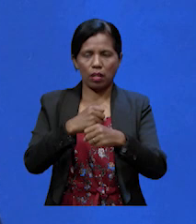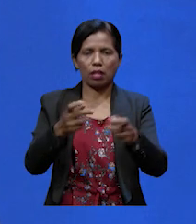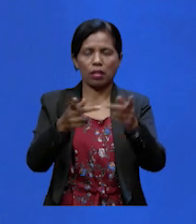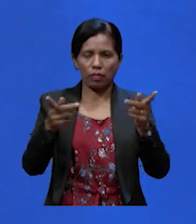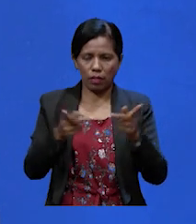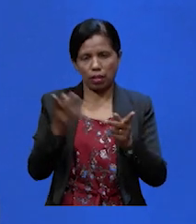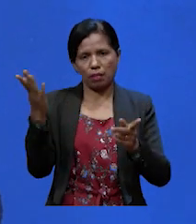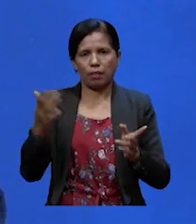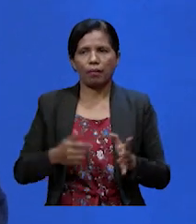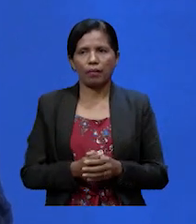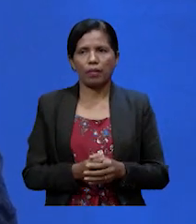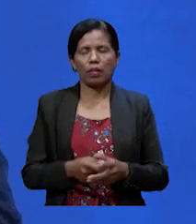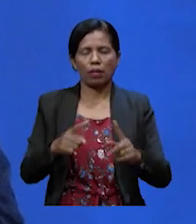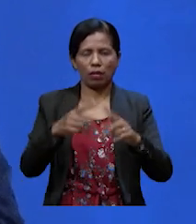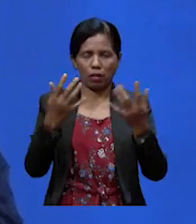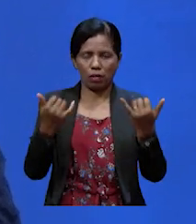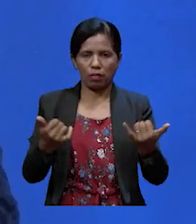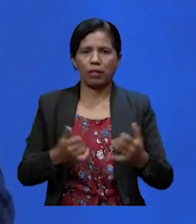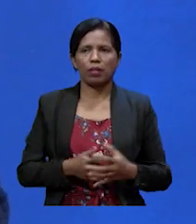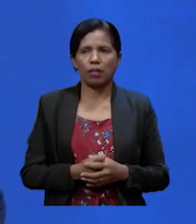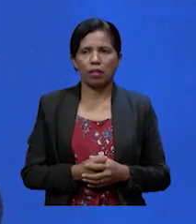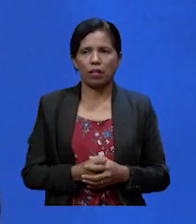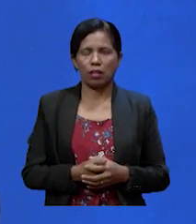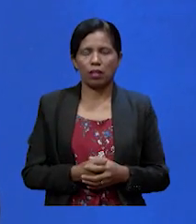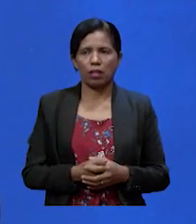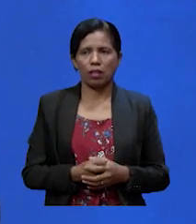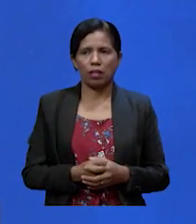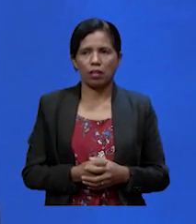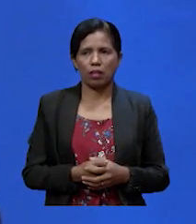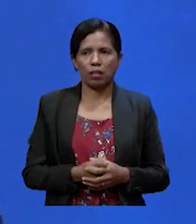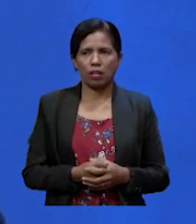fatine. Até a data, ne progresu, quinto,